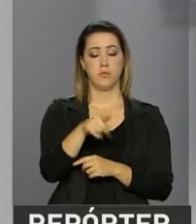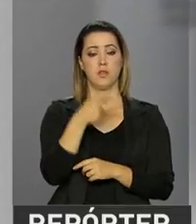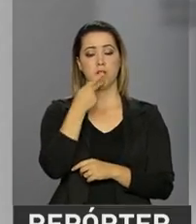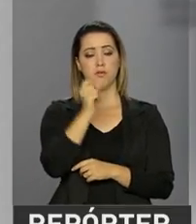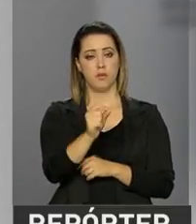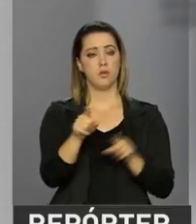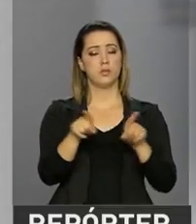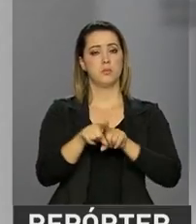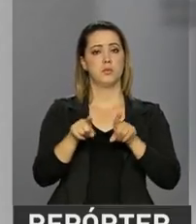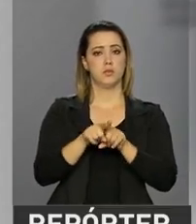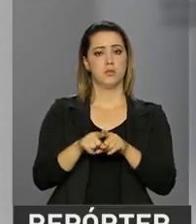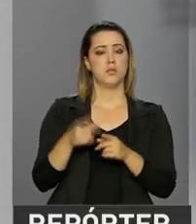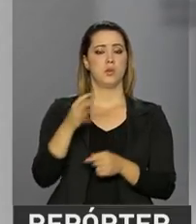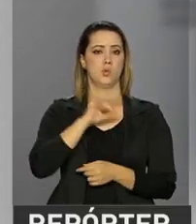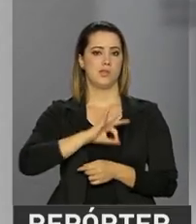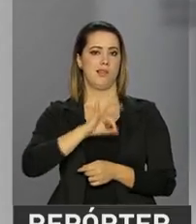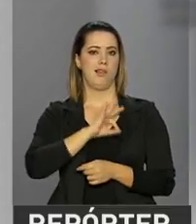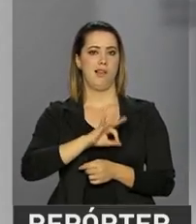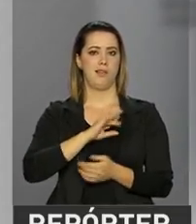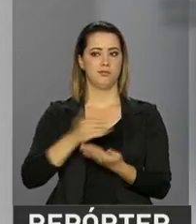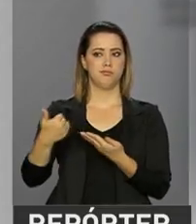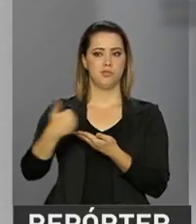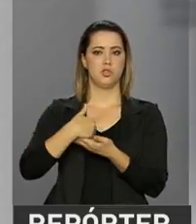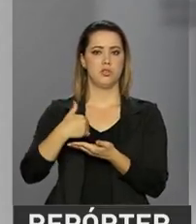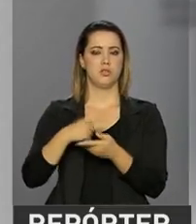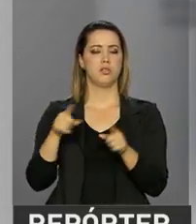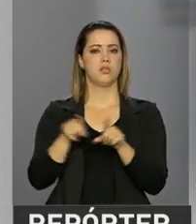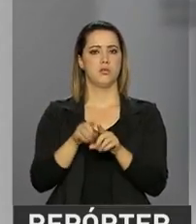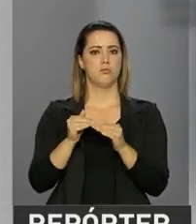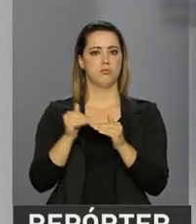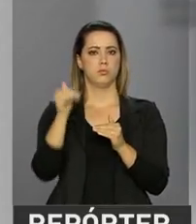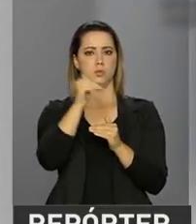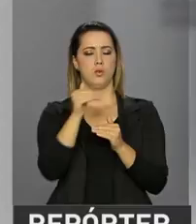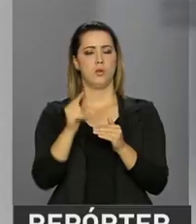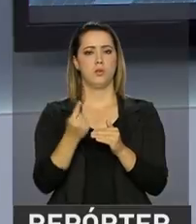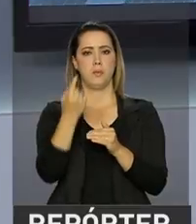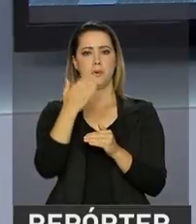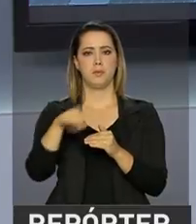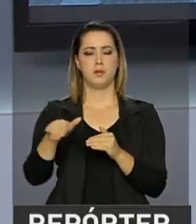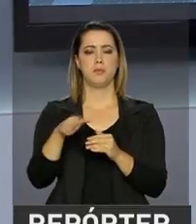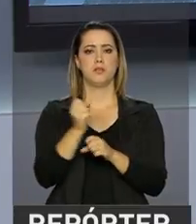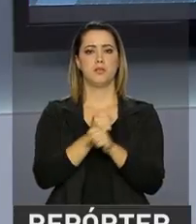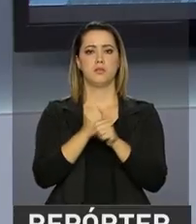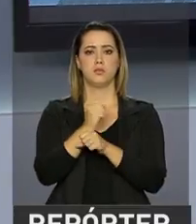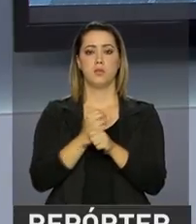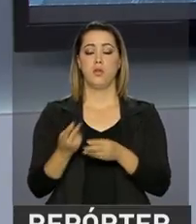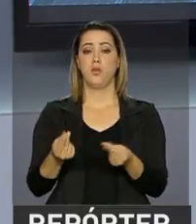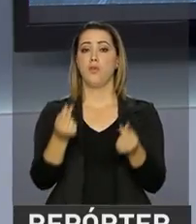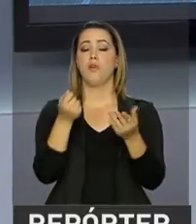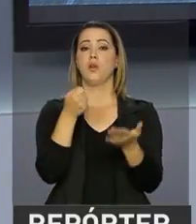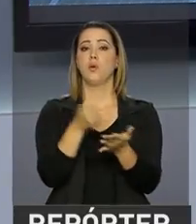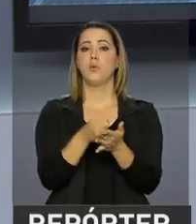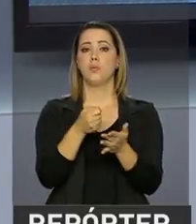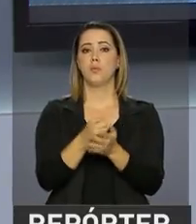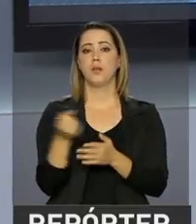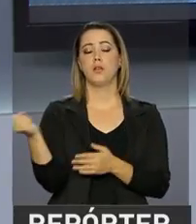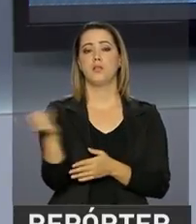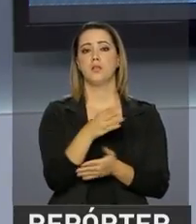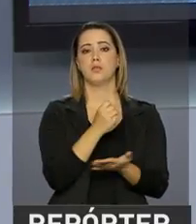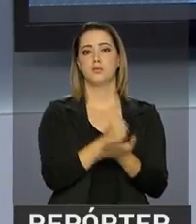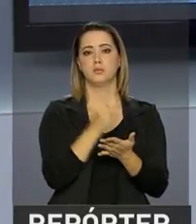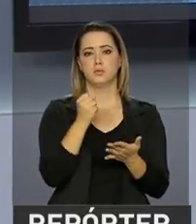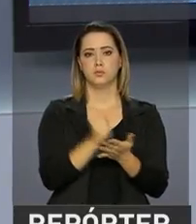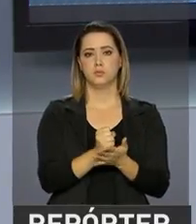Meirelles apontou ainda que o salário de admissão também registrou um ganho na primeira metade do ano e que o valor pago aos novos